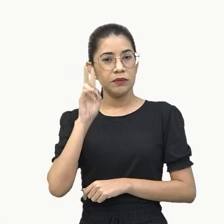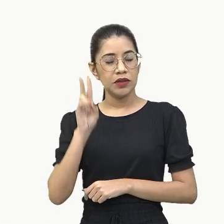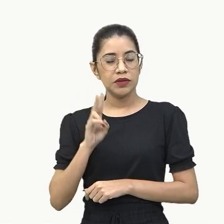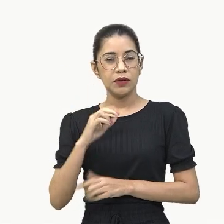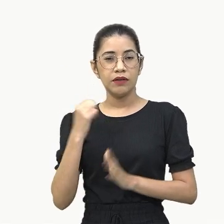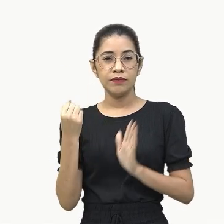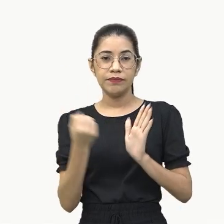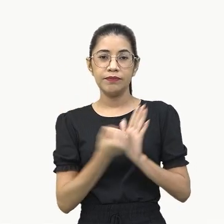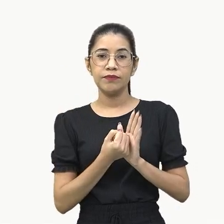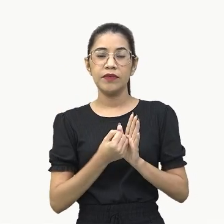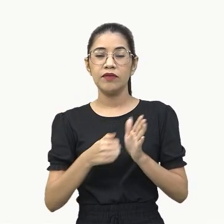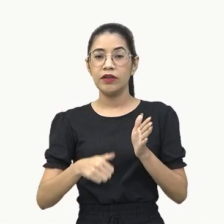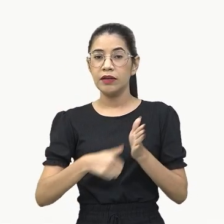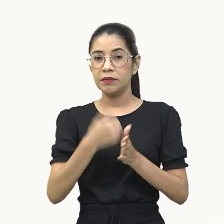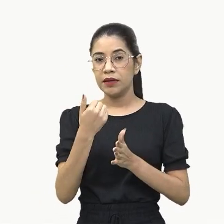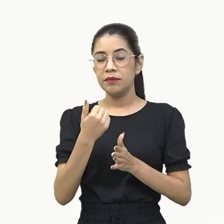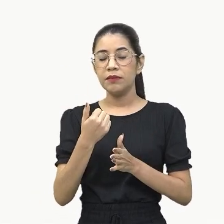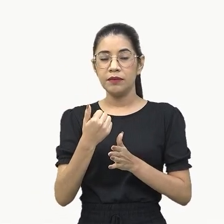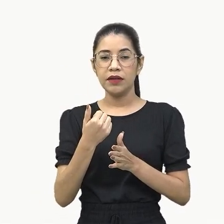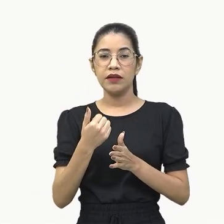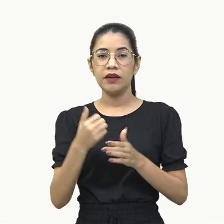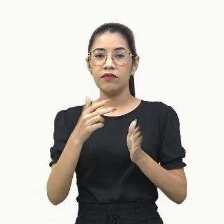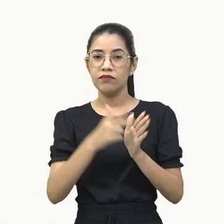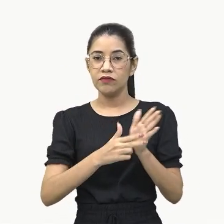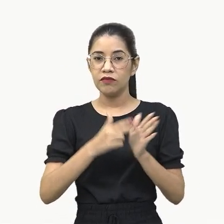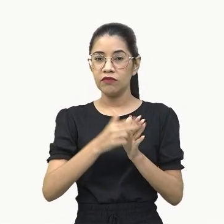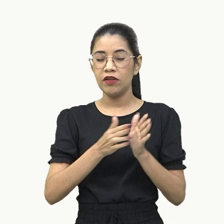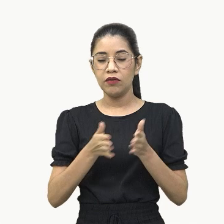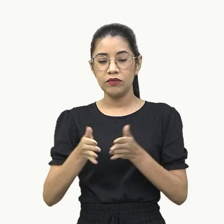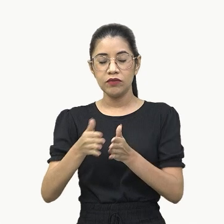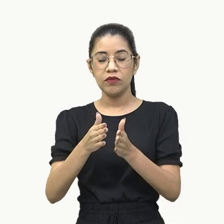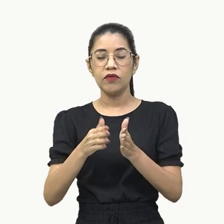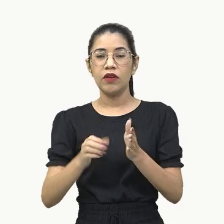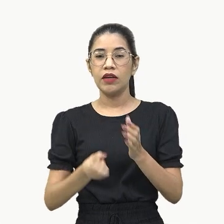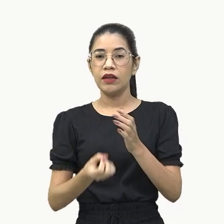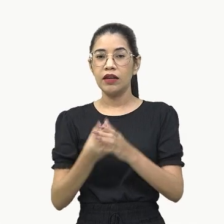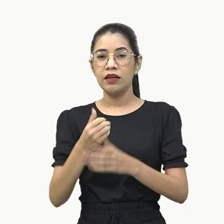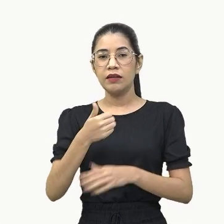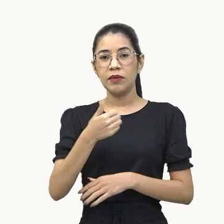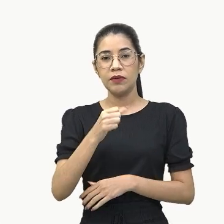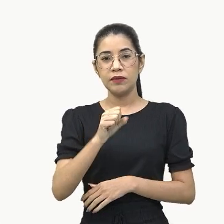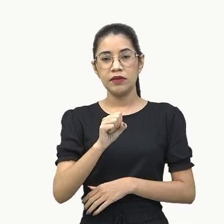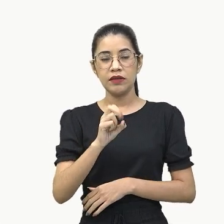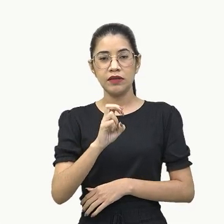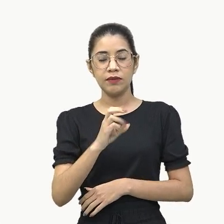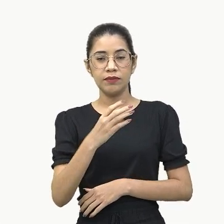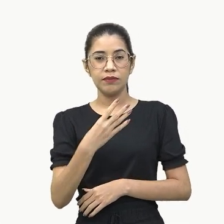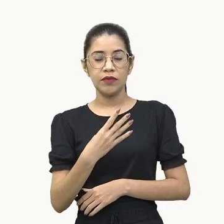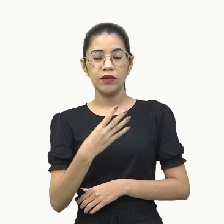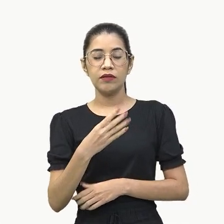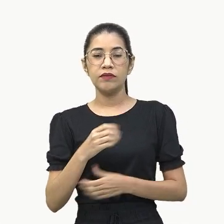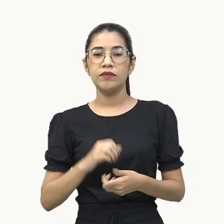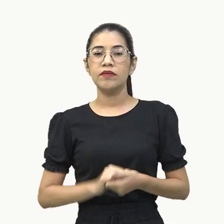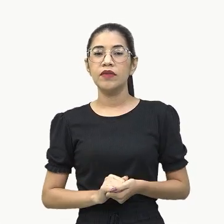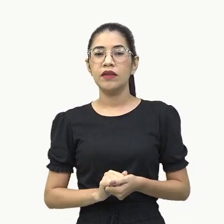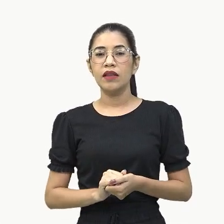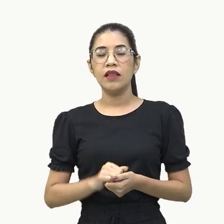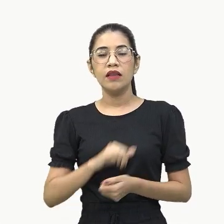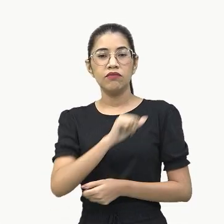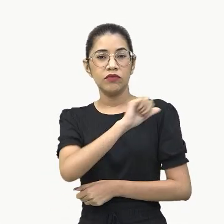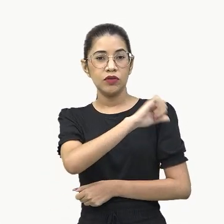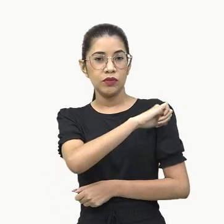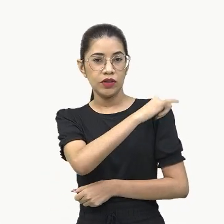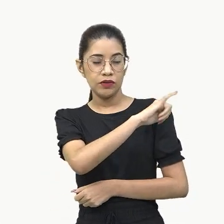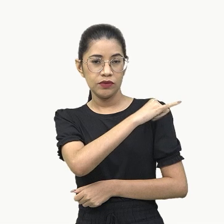foi a primeira ferrovia no ano de 1854 que foi inaugurada no Rio de Janeiro